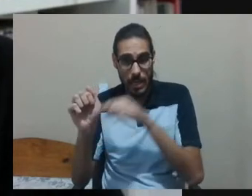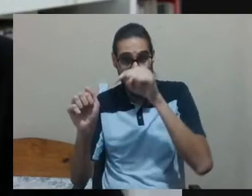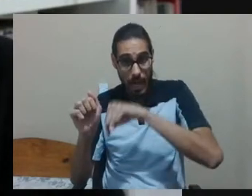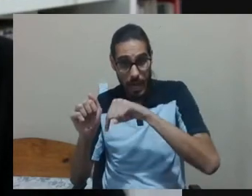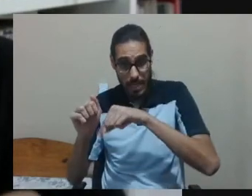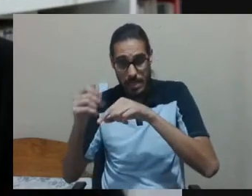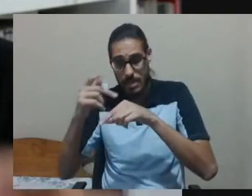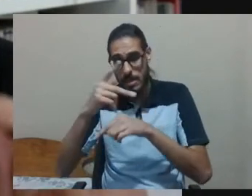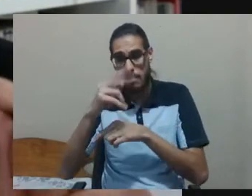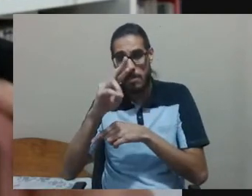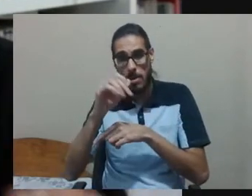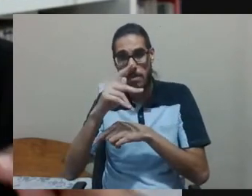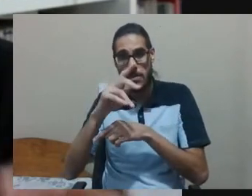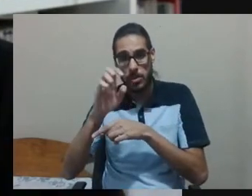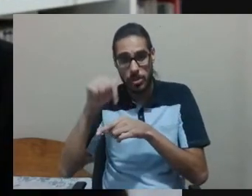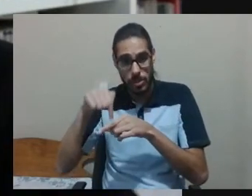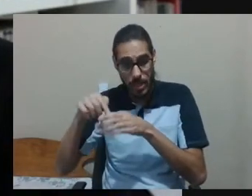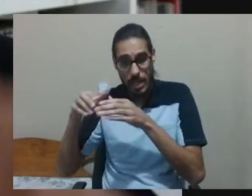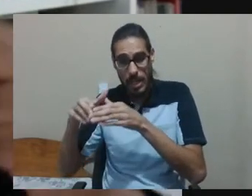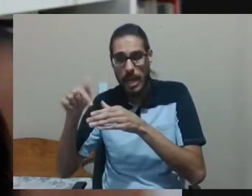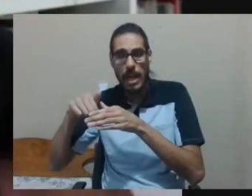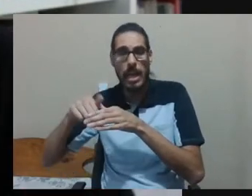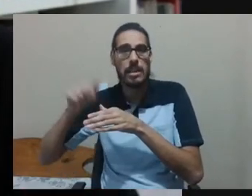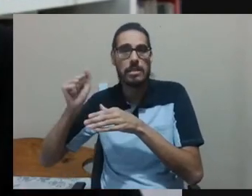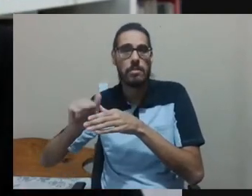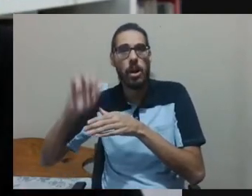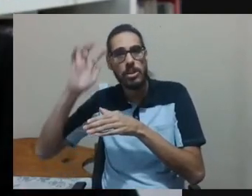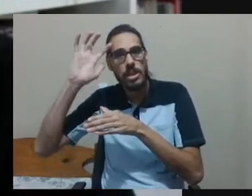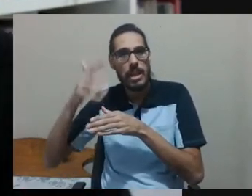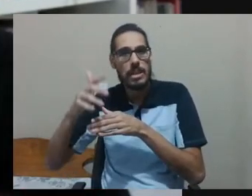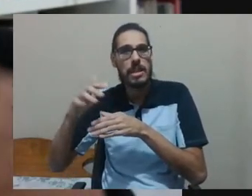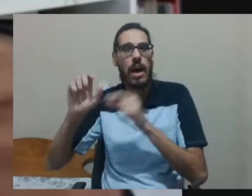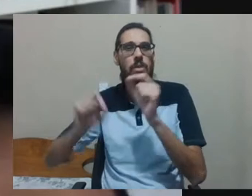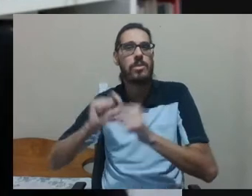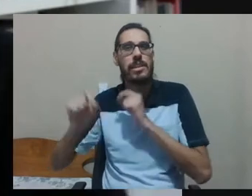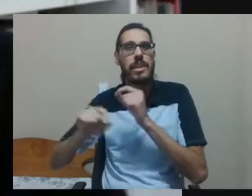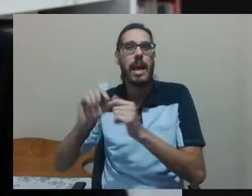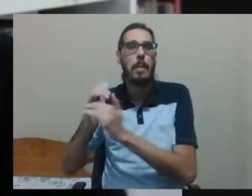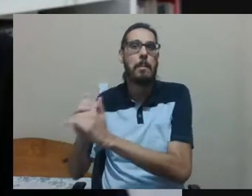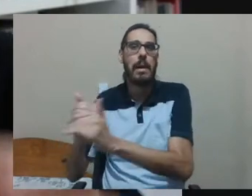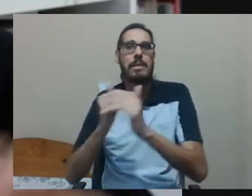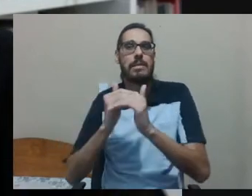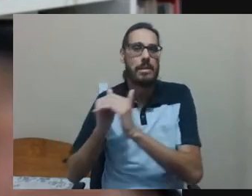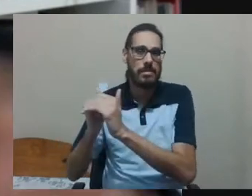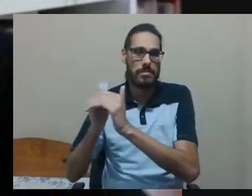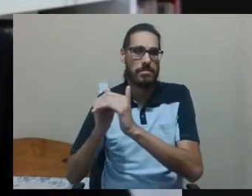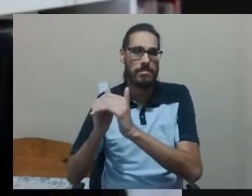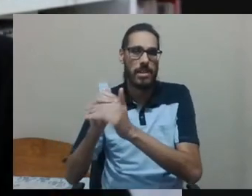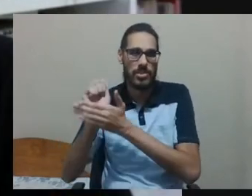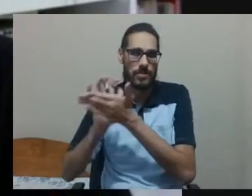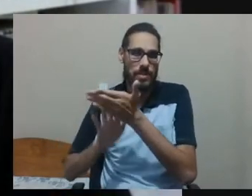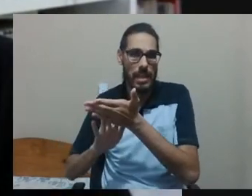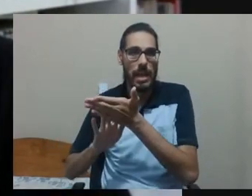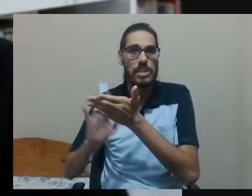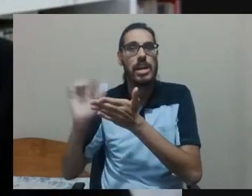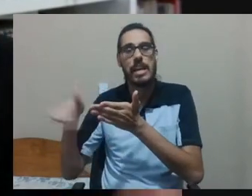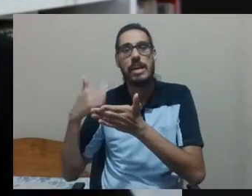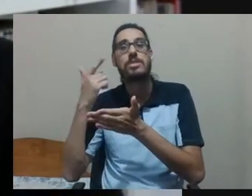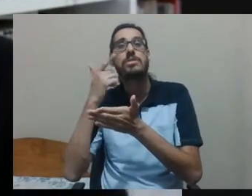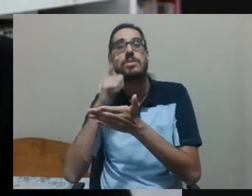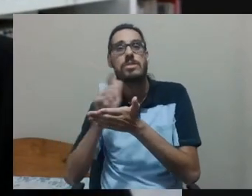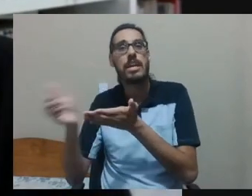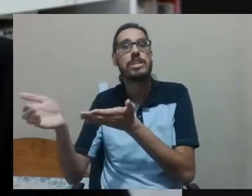técnicos possam realizar algumas das atividades padronizadas. E por isso, retiraremos parte das atividades